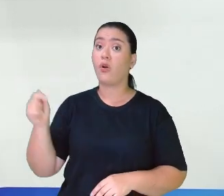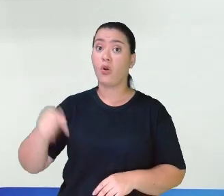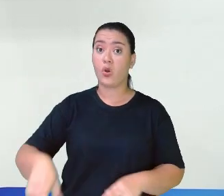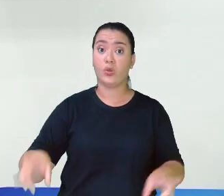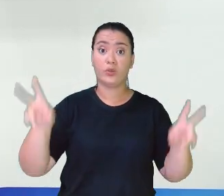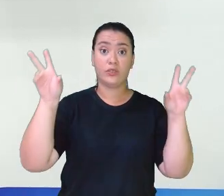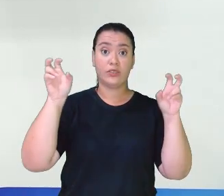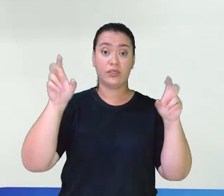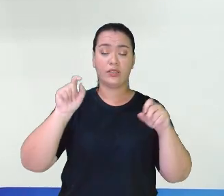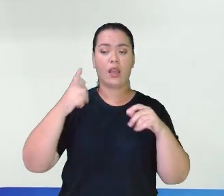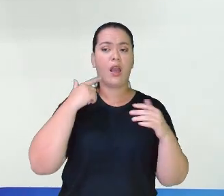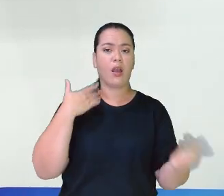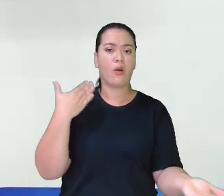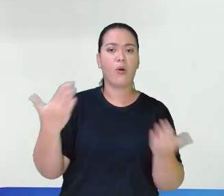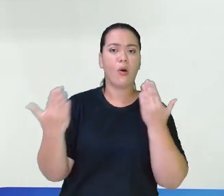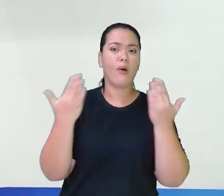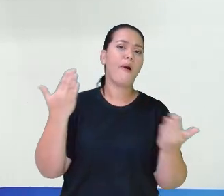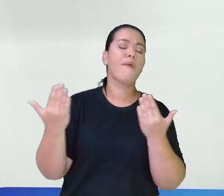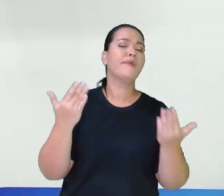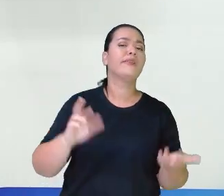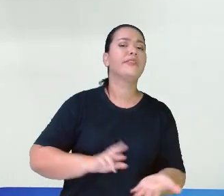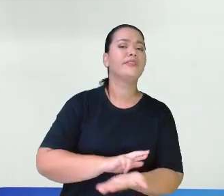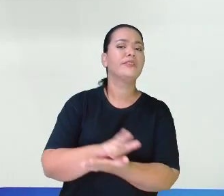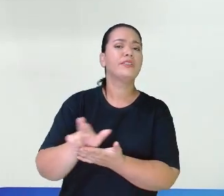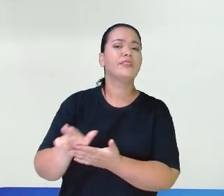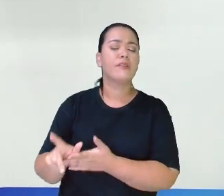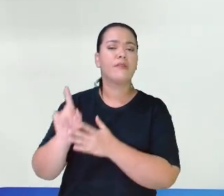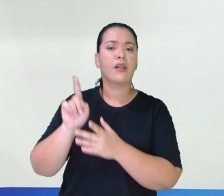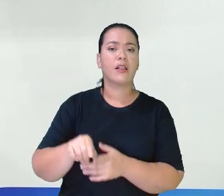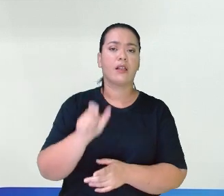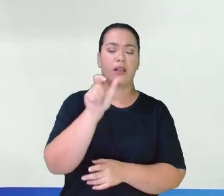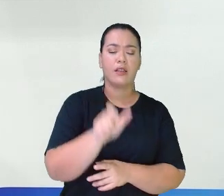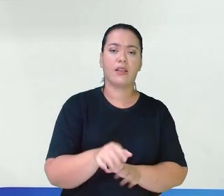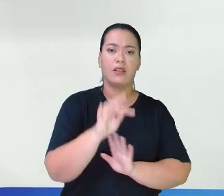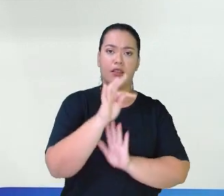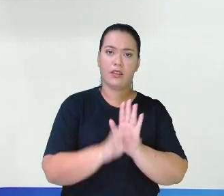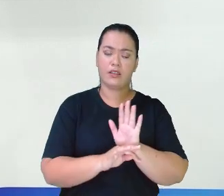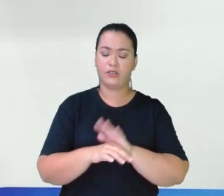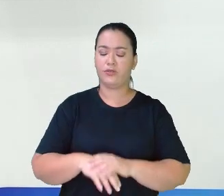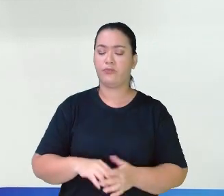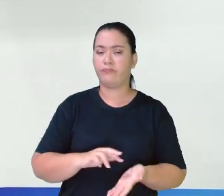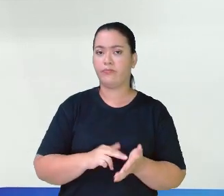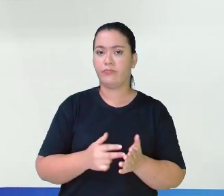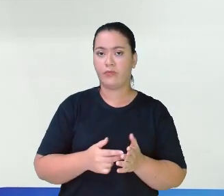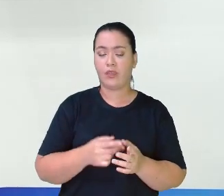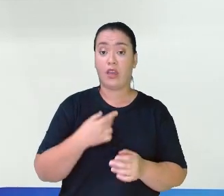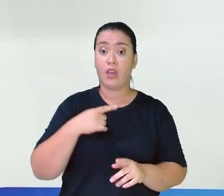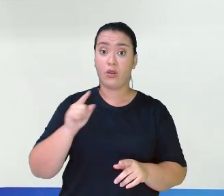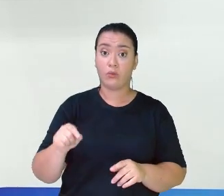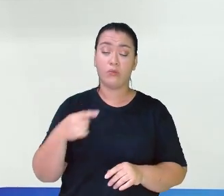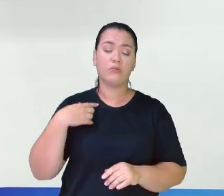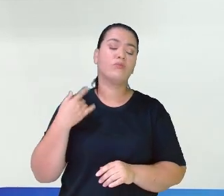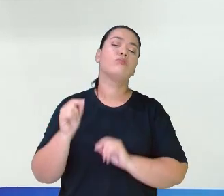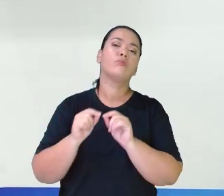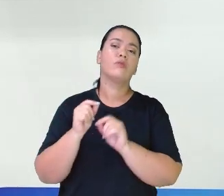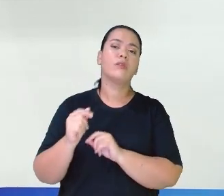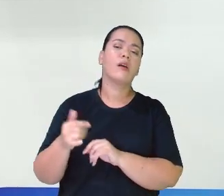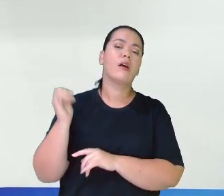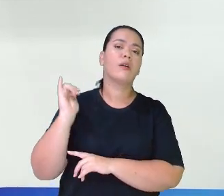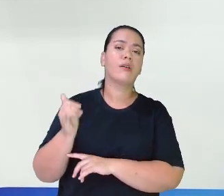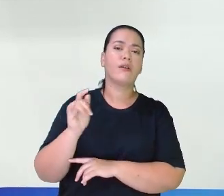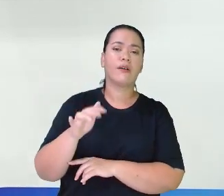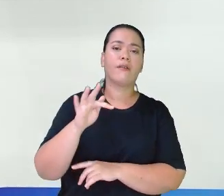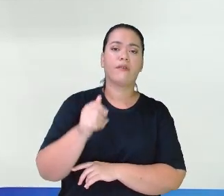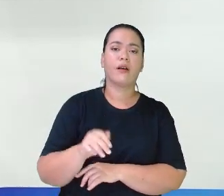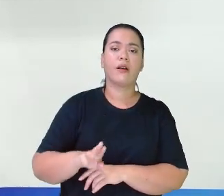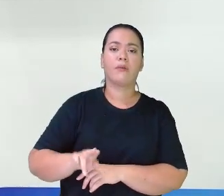aula de hoje é comparando diferentes versões do mesmo texto. Eu trouxe uma fábula que todos vocês